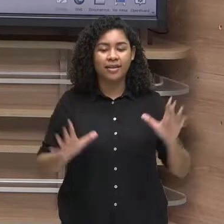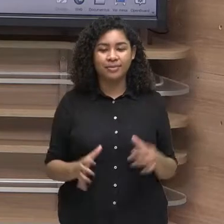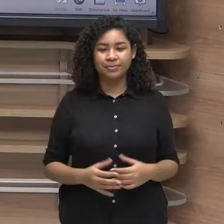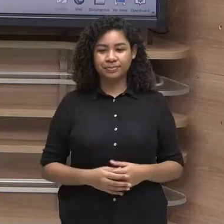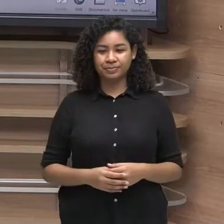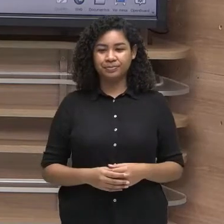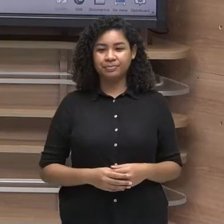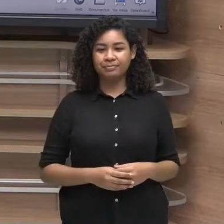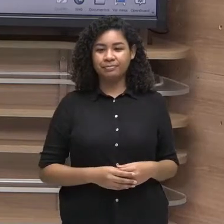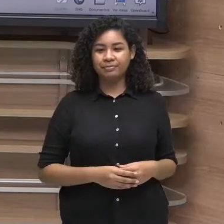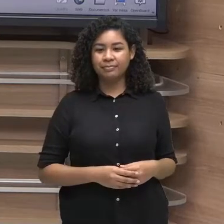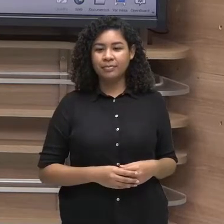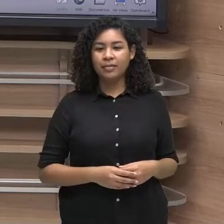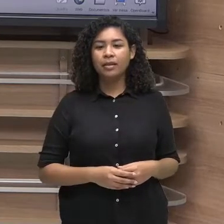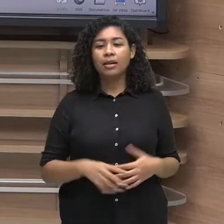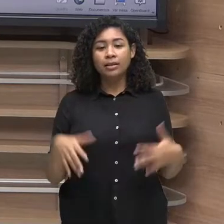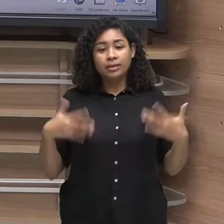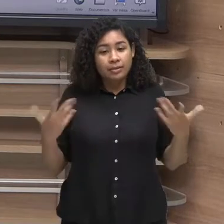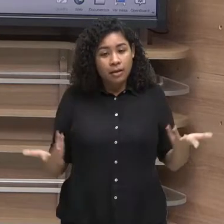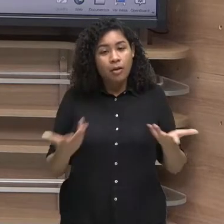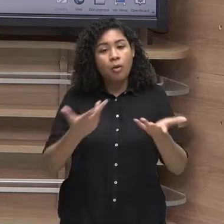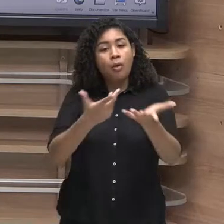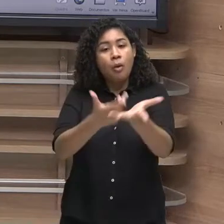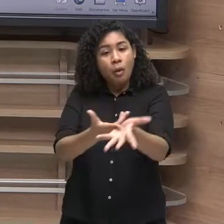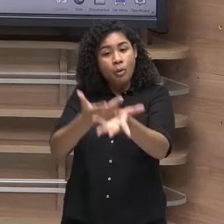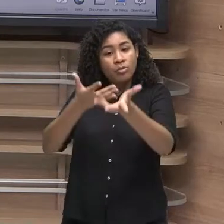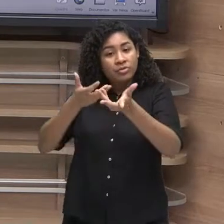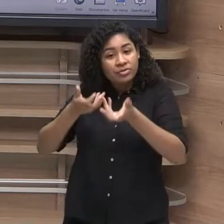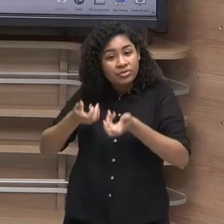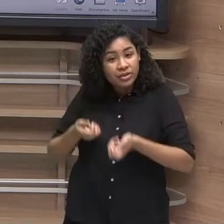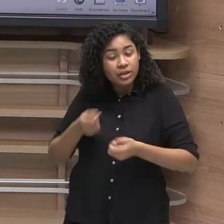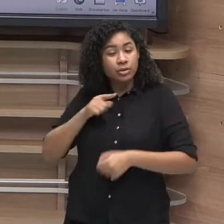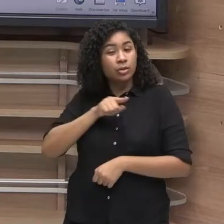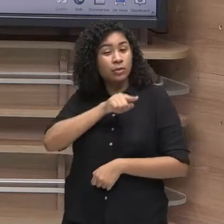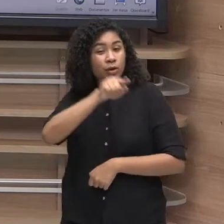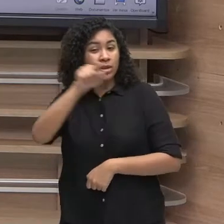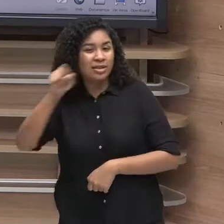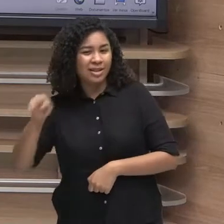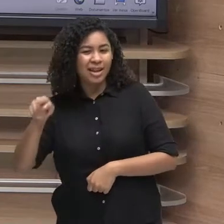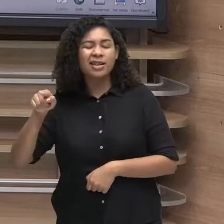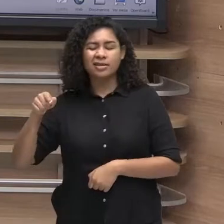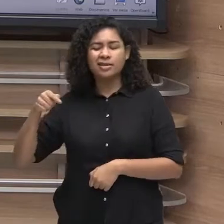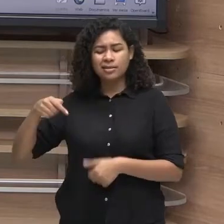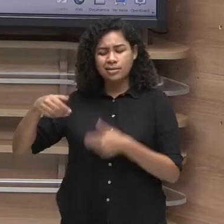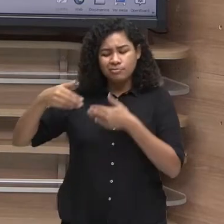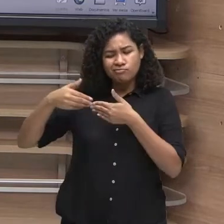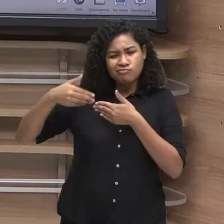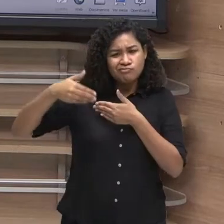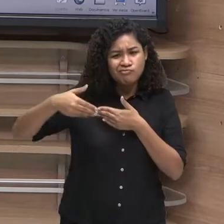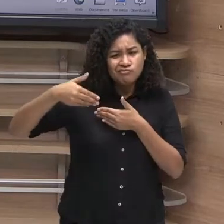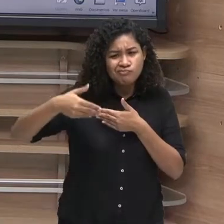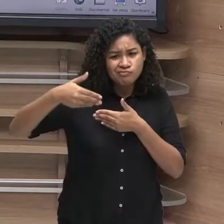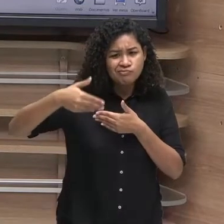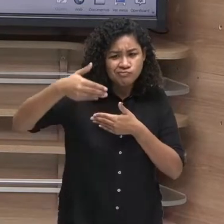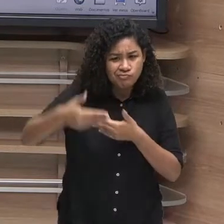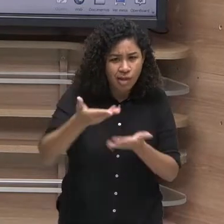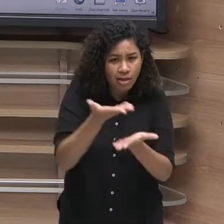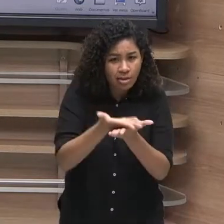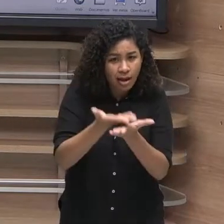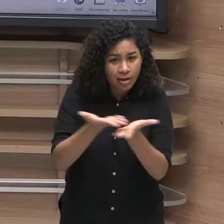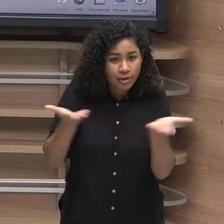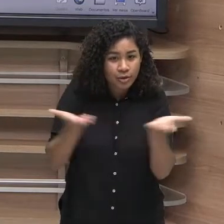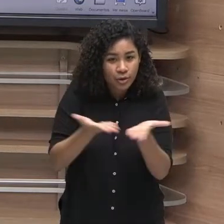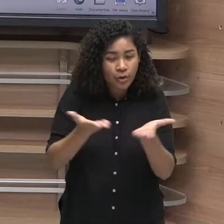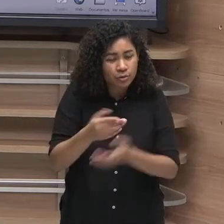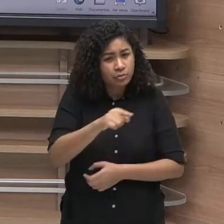eu te convido que ao longo dessas ideias que vamos delineando ao longo desta aula, você participe do